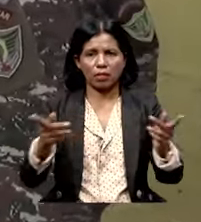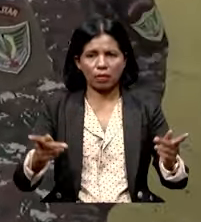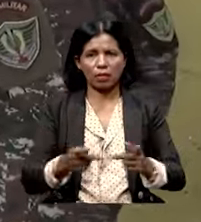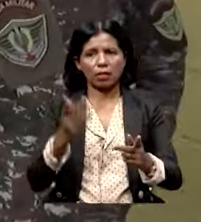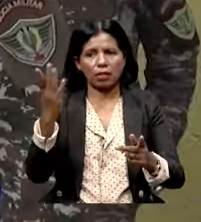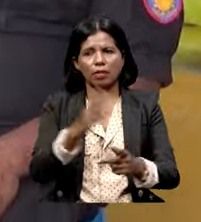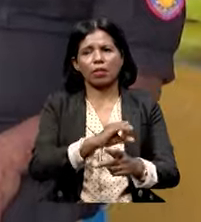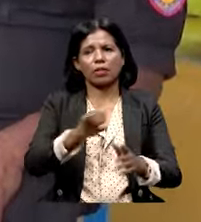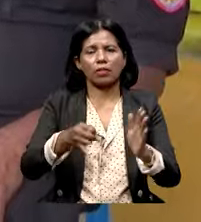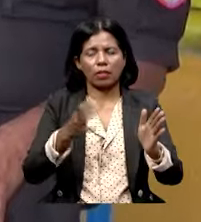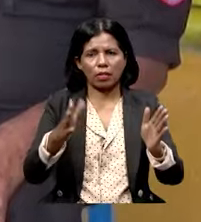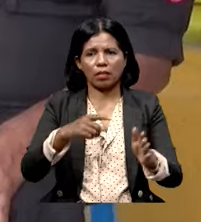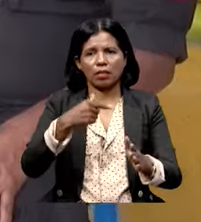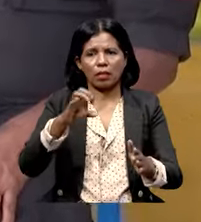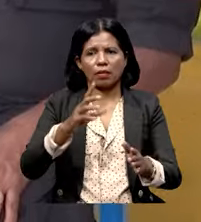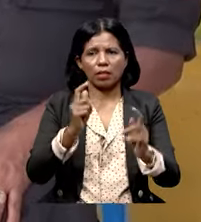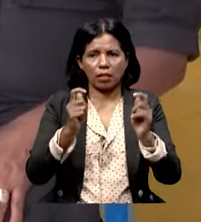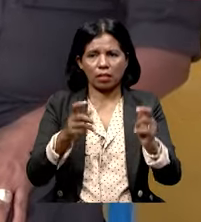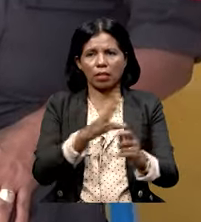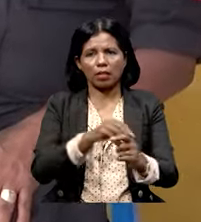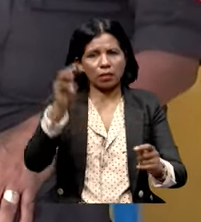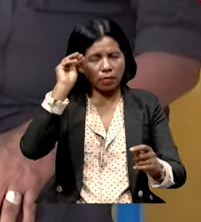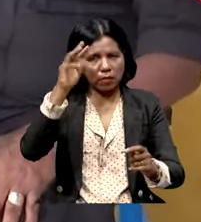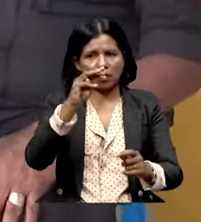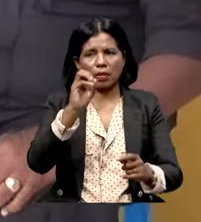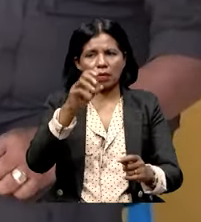refere, jornalistas de mente em tato confirma o ministro de obras